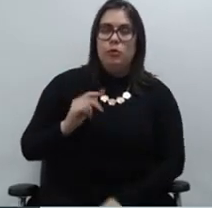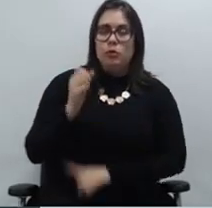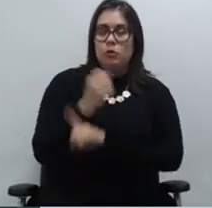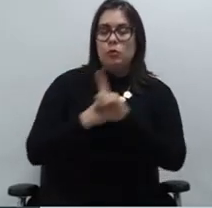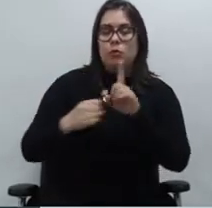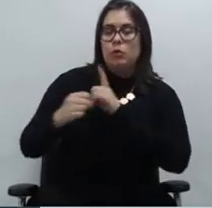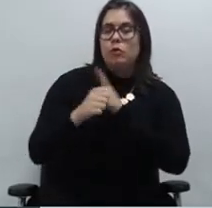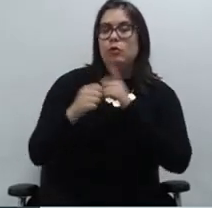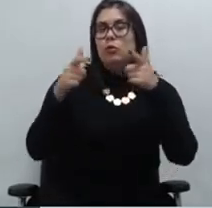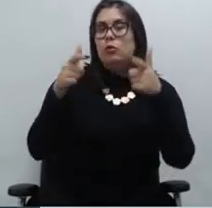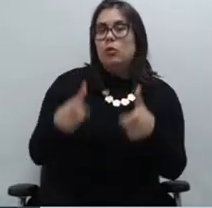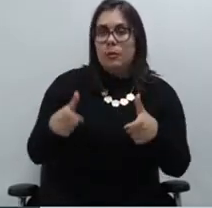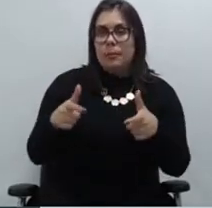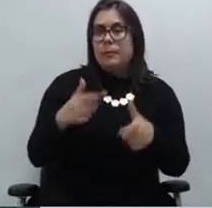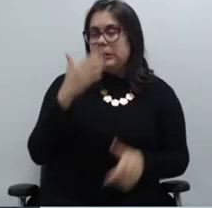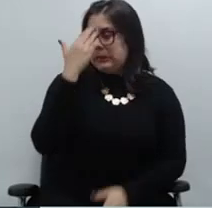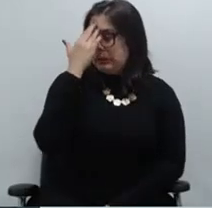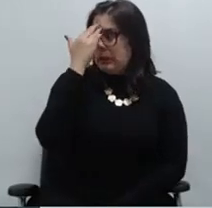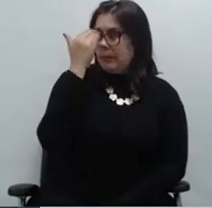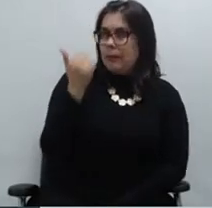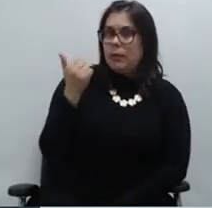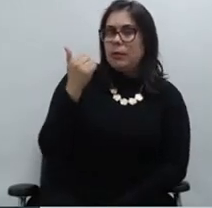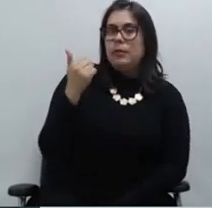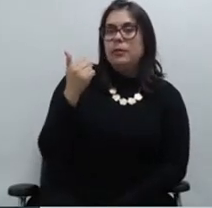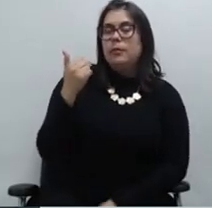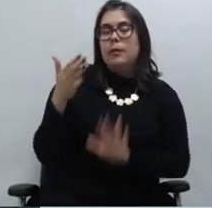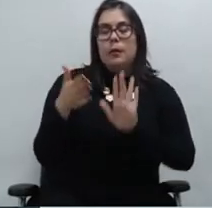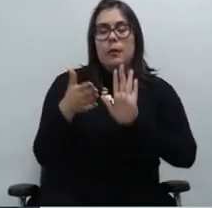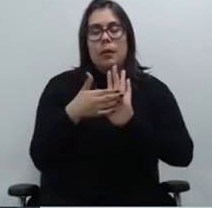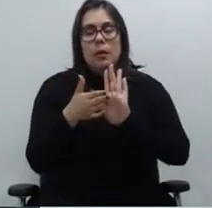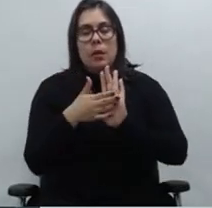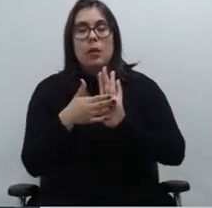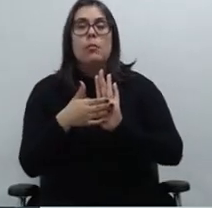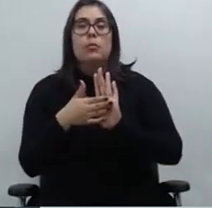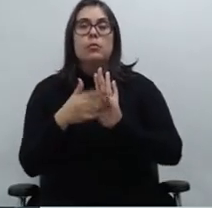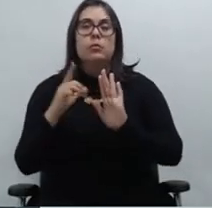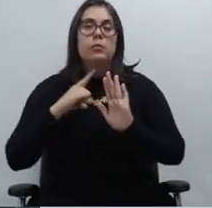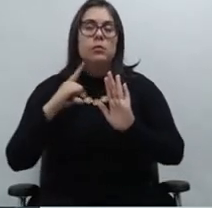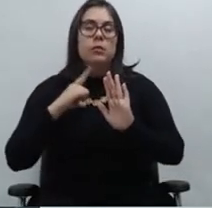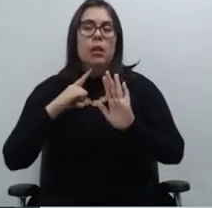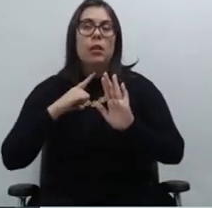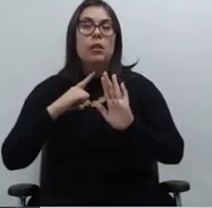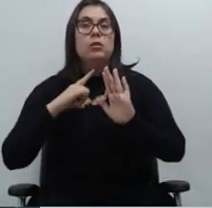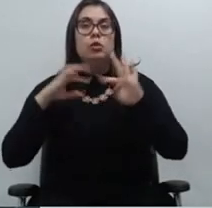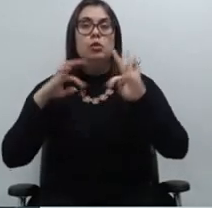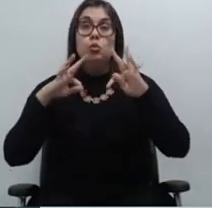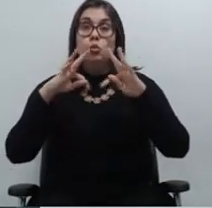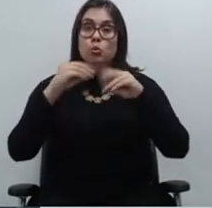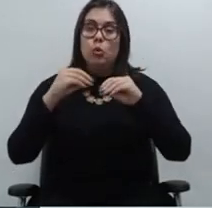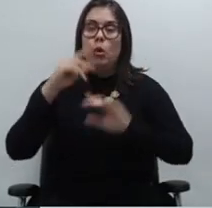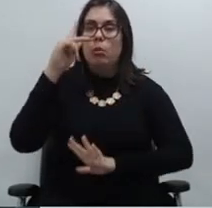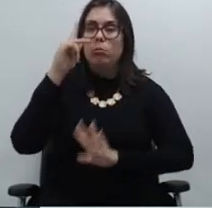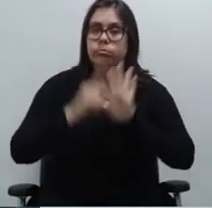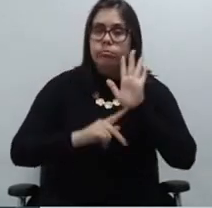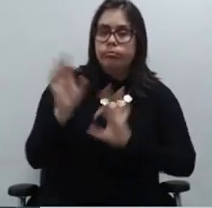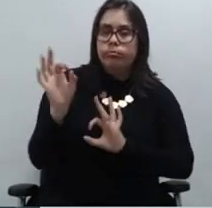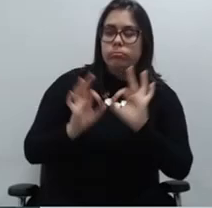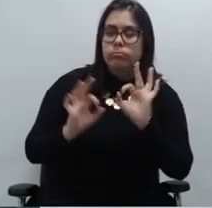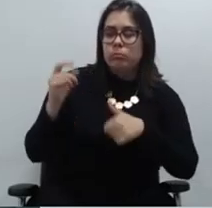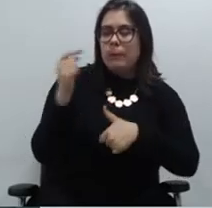civil local, a saber, seja elaborado o caderno de proposta que contemple a integralidade das propostas mais votadas por